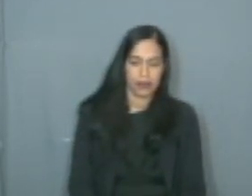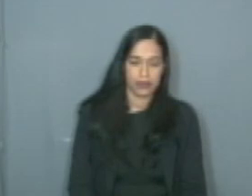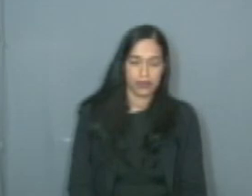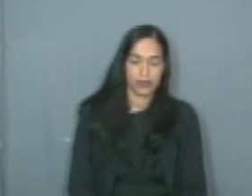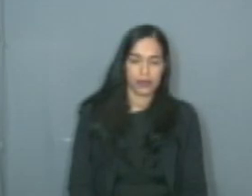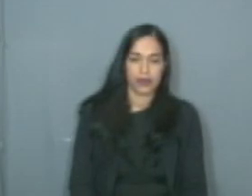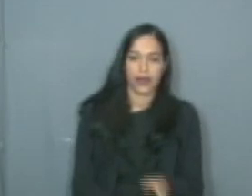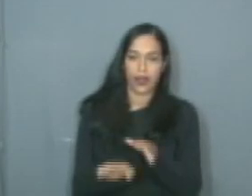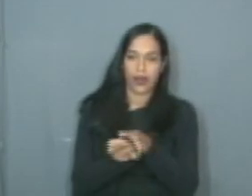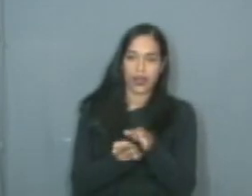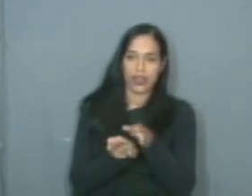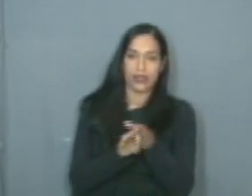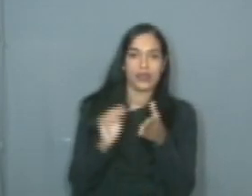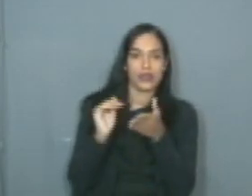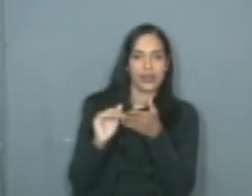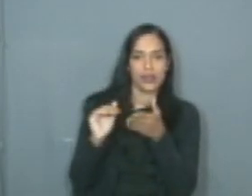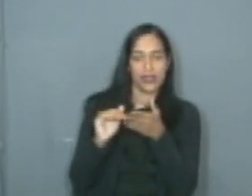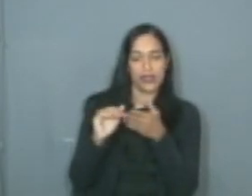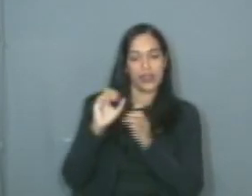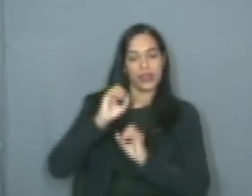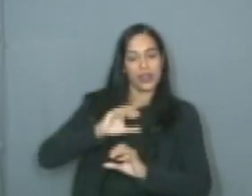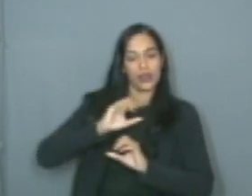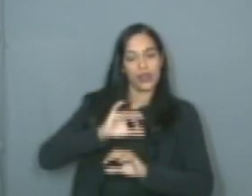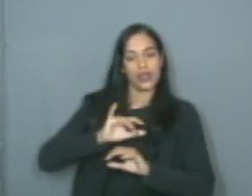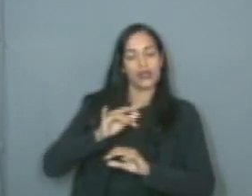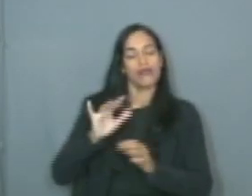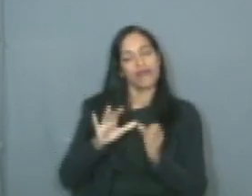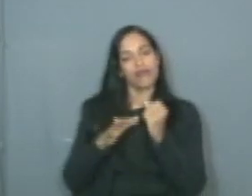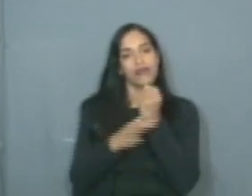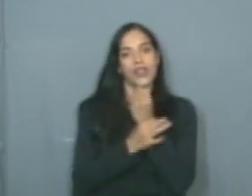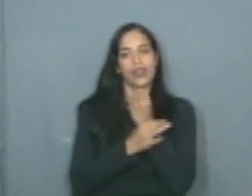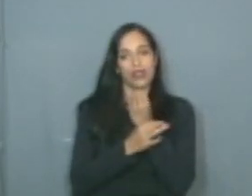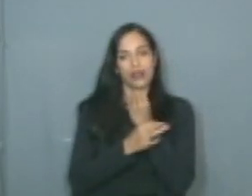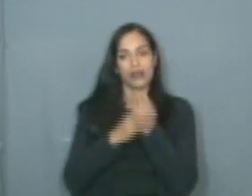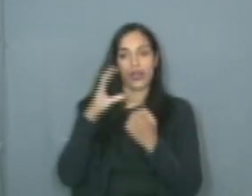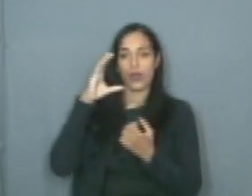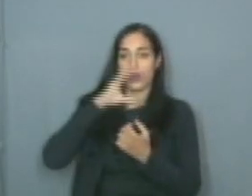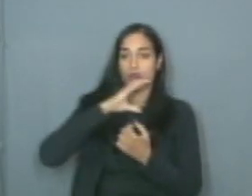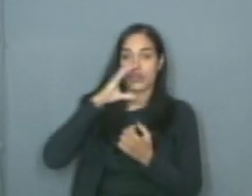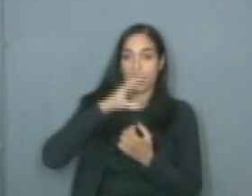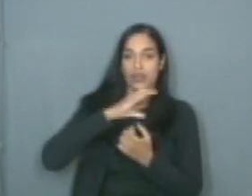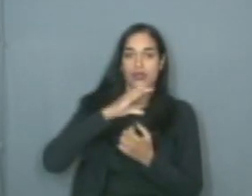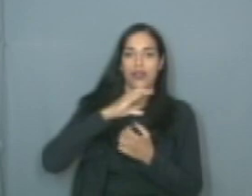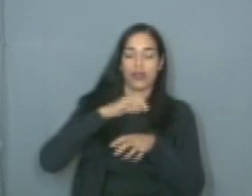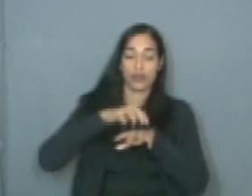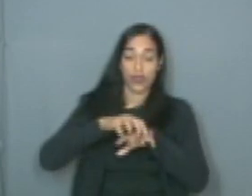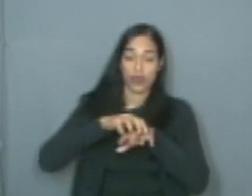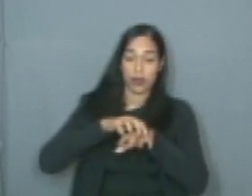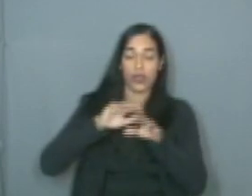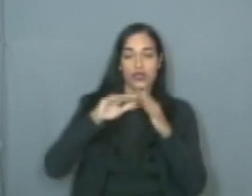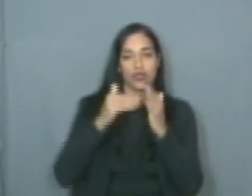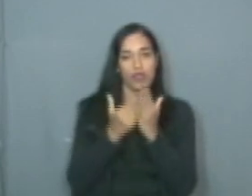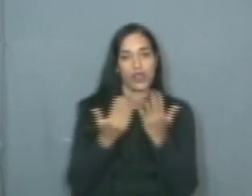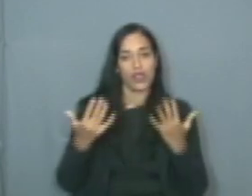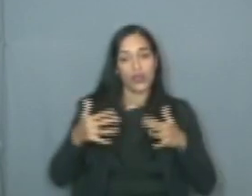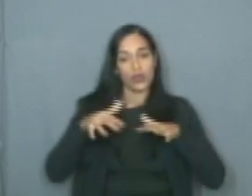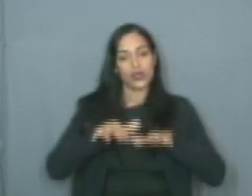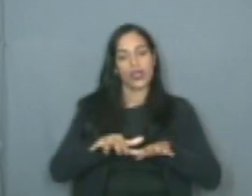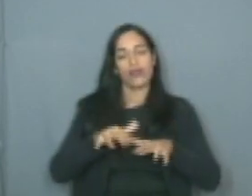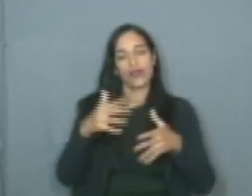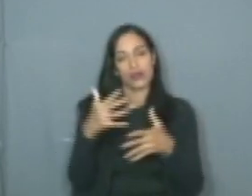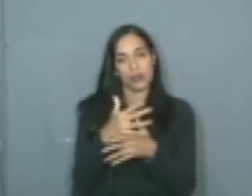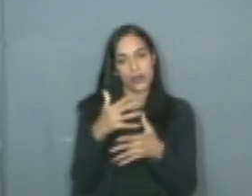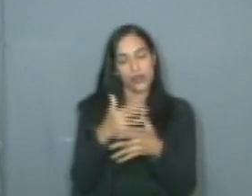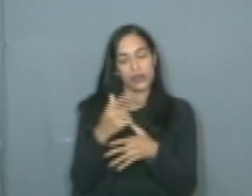uma indicação à Secretaria de Educação para garantir celeridade no transporte escolar inclusivo no